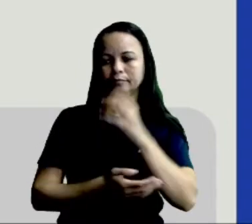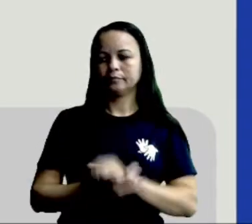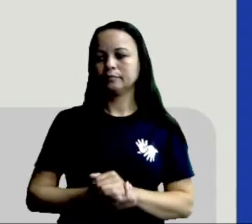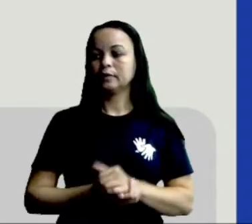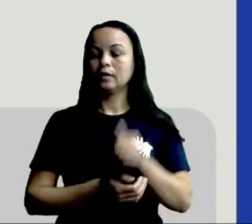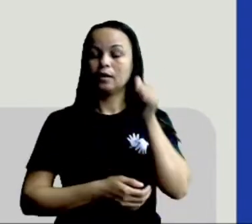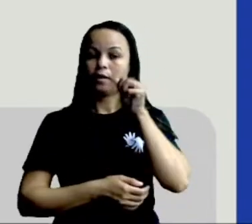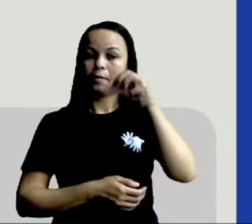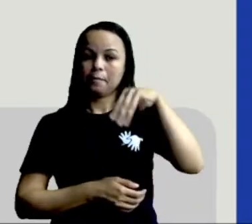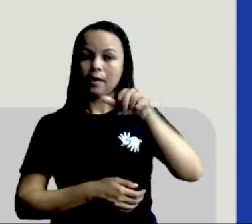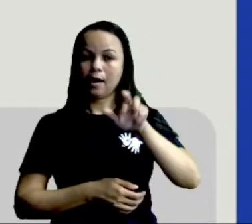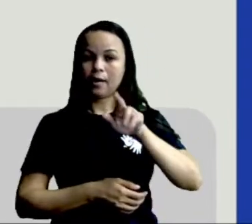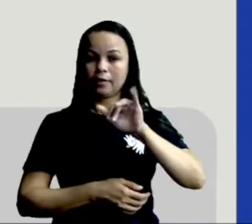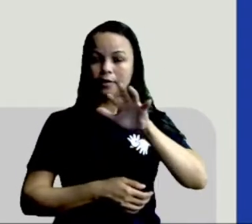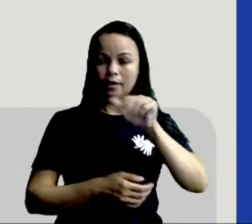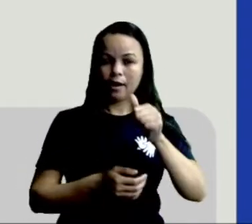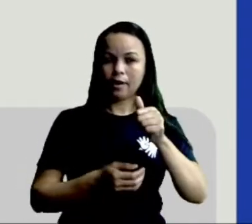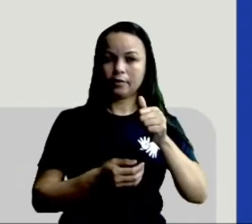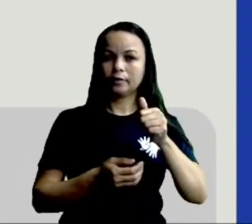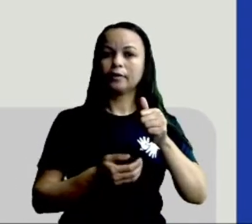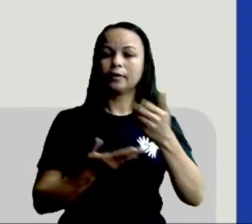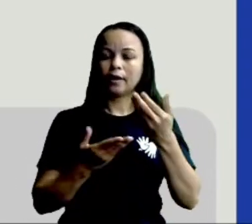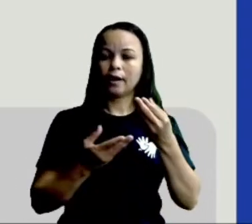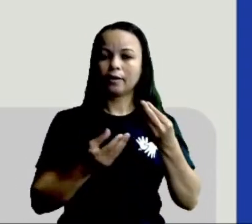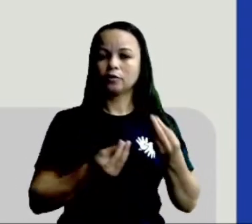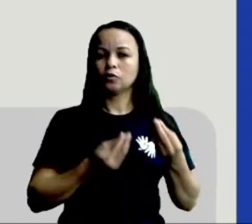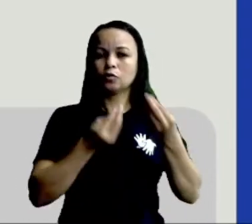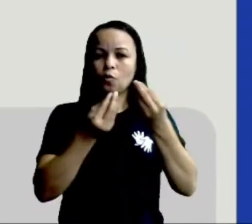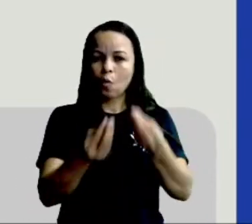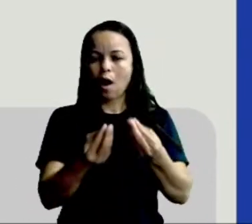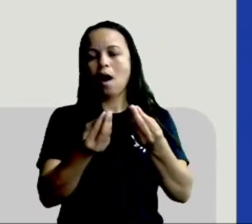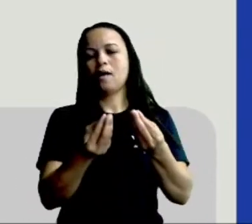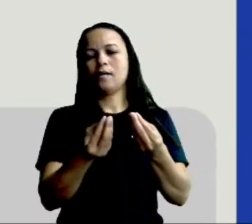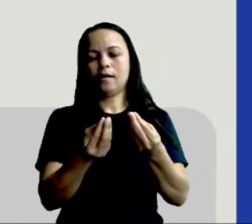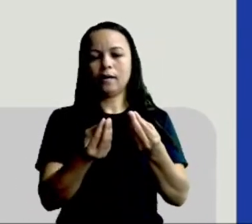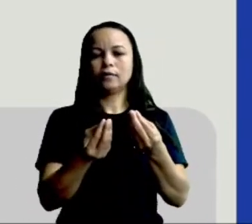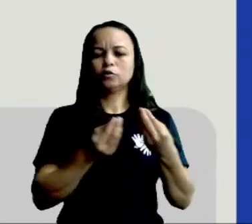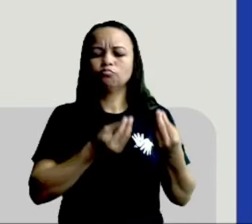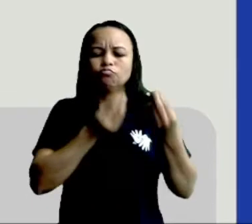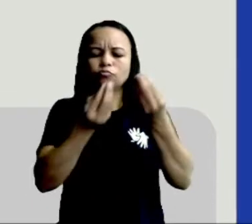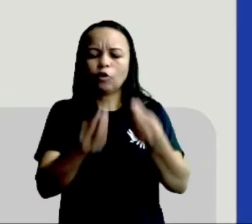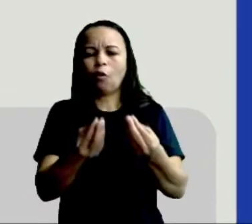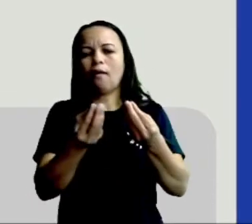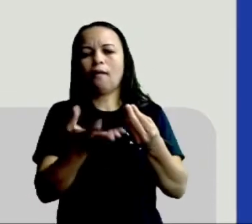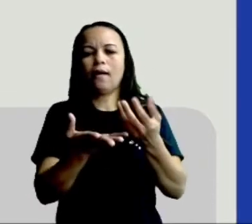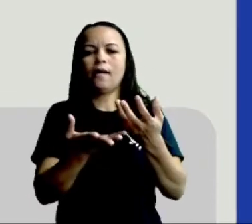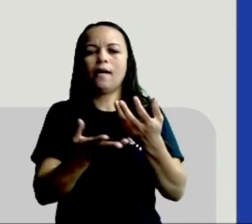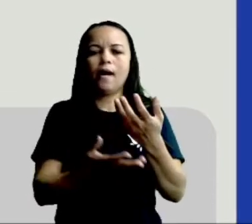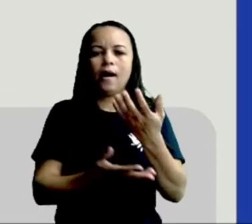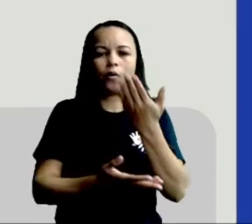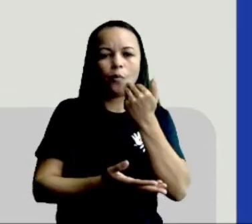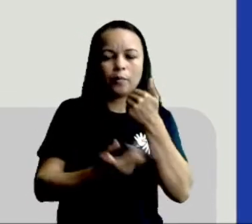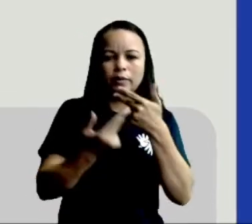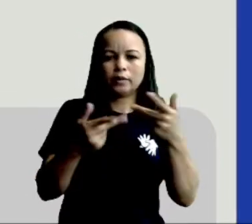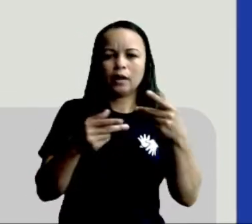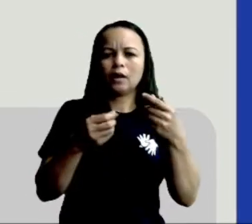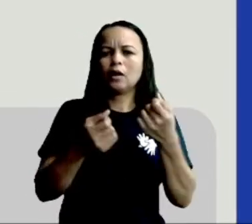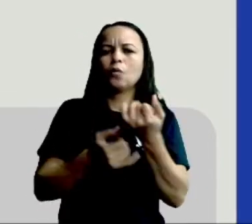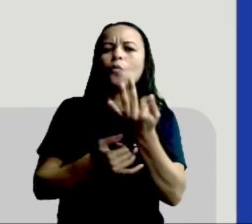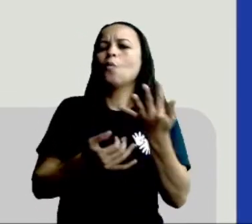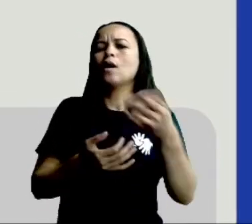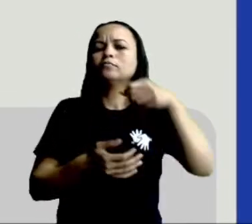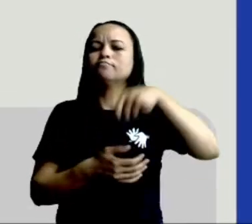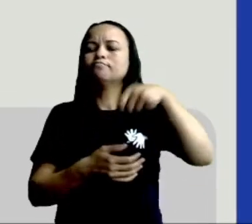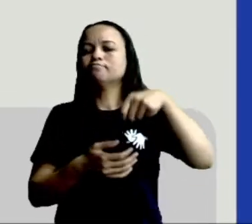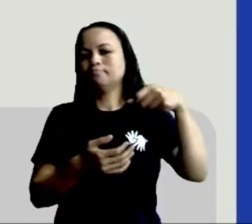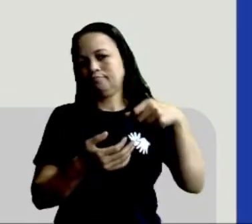doar ração para metade deles. Quantos pacotes ela deve doar? Então, vamos aí, vai pensando, a gente